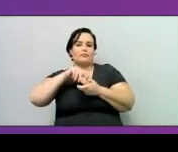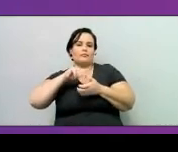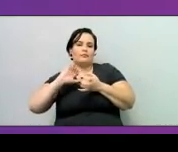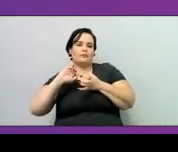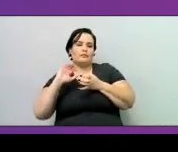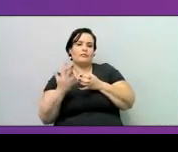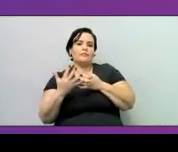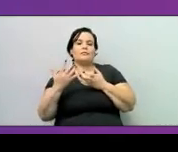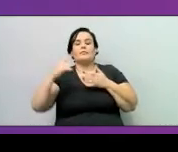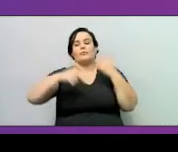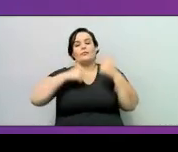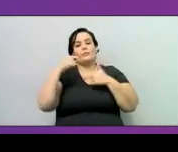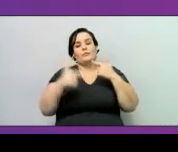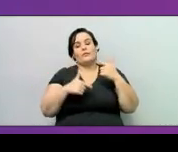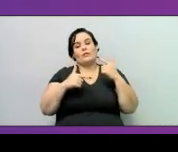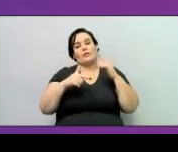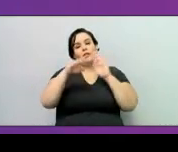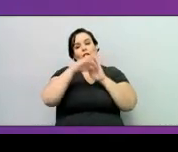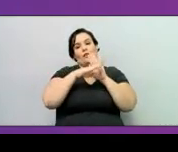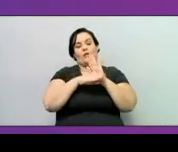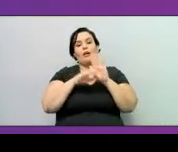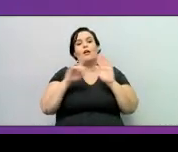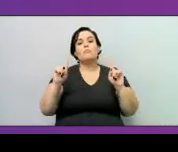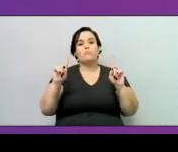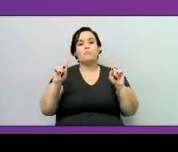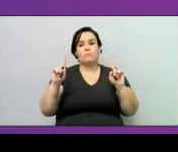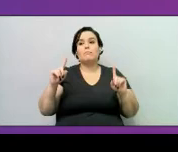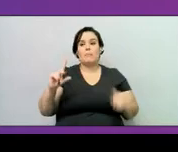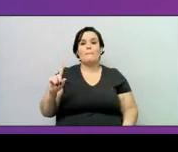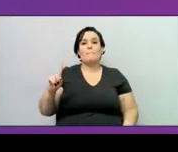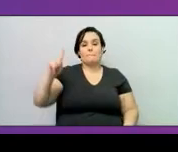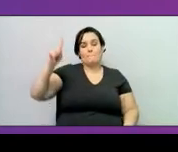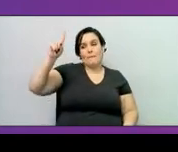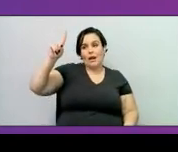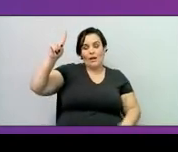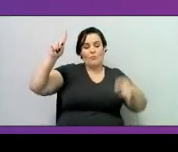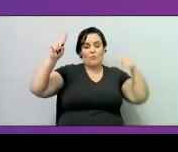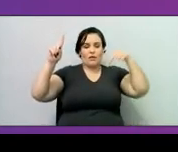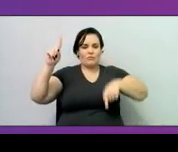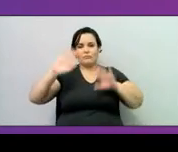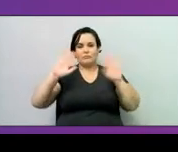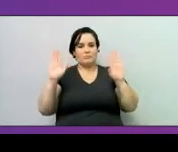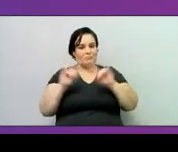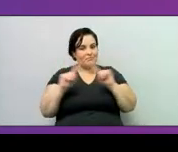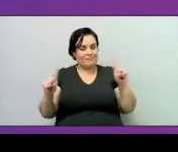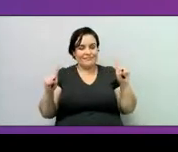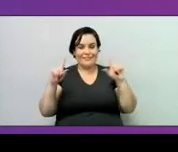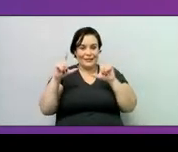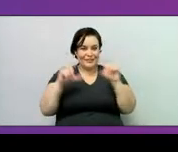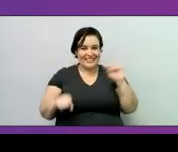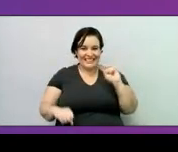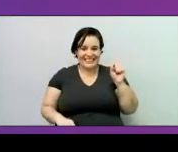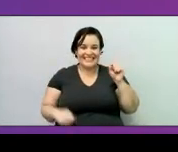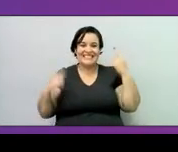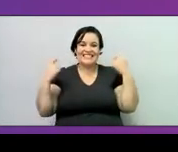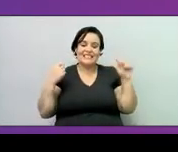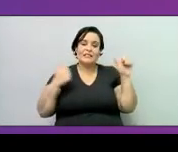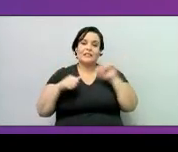O que é maior que é maior do que menor é menor e por aí vai mais ali na fotografia não você tinha que virar para o lado onde o número cresce para